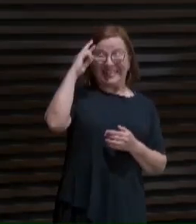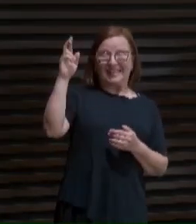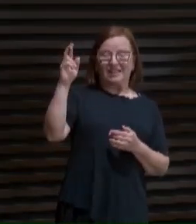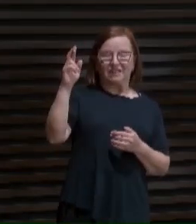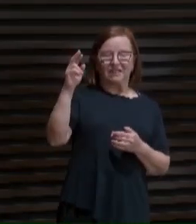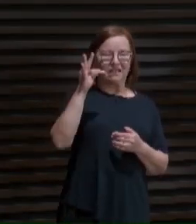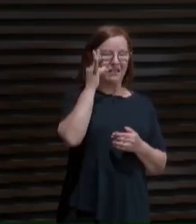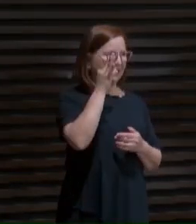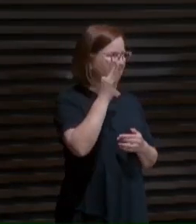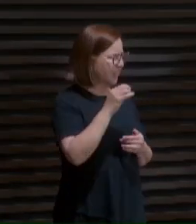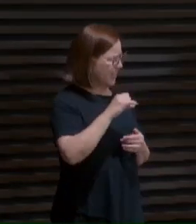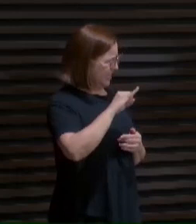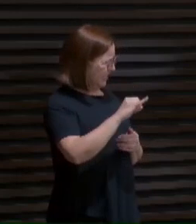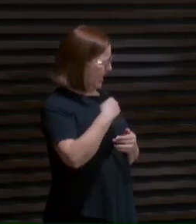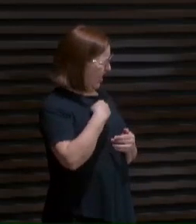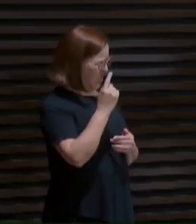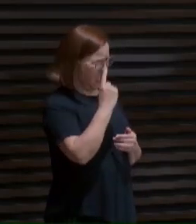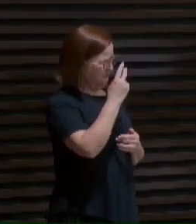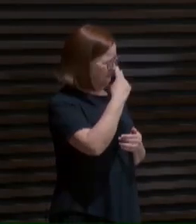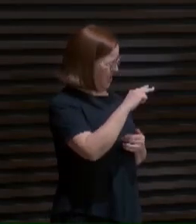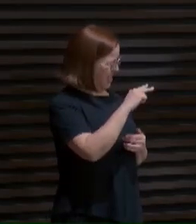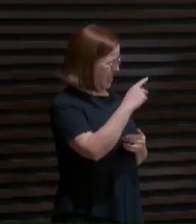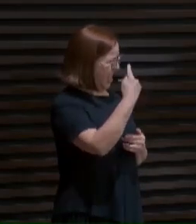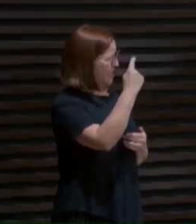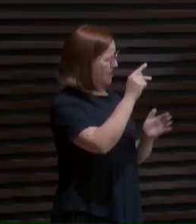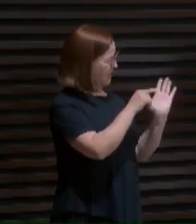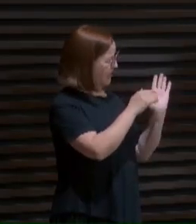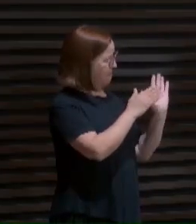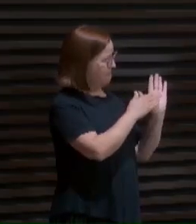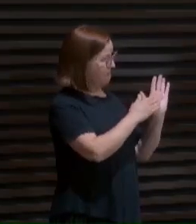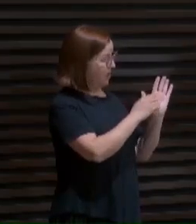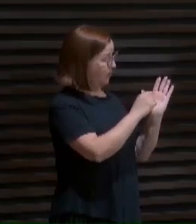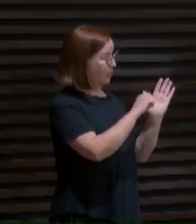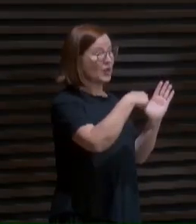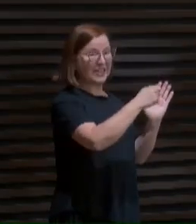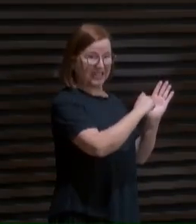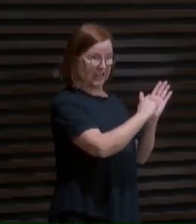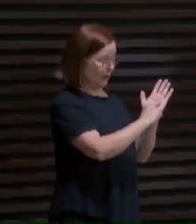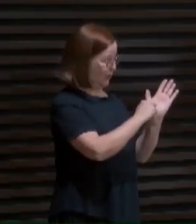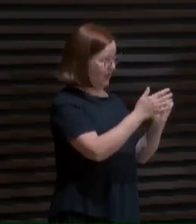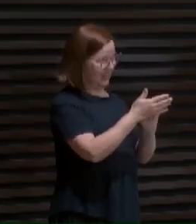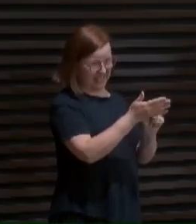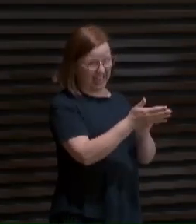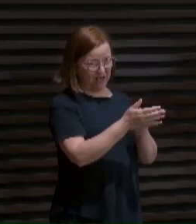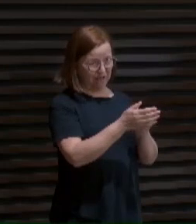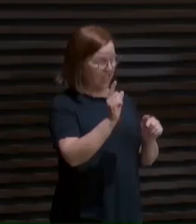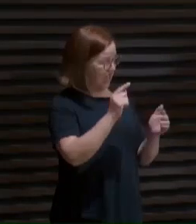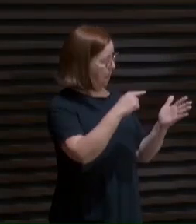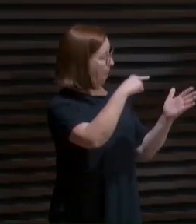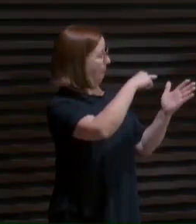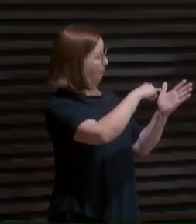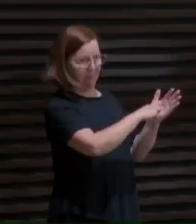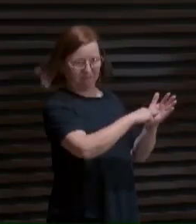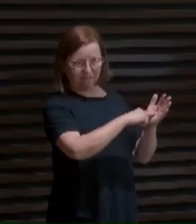se eu não vir nas suas mãos o sinal dos cravos, e ali não puser o